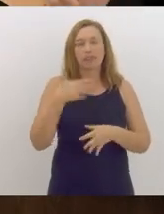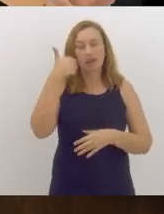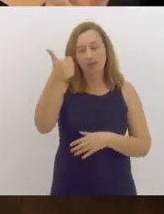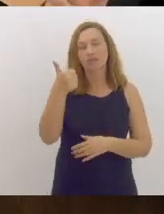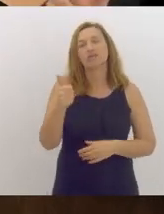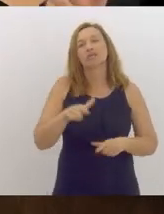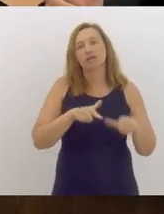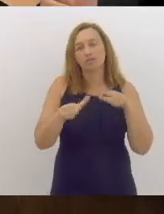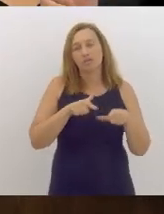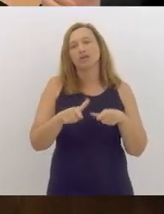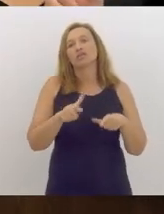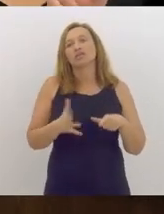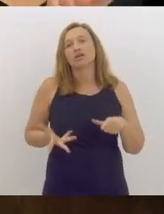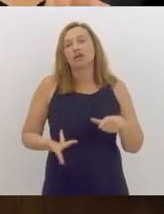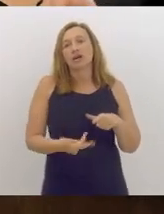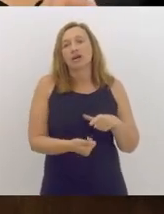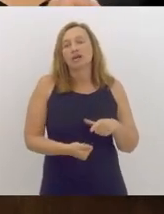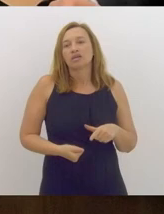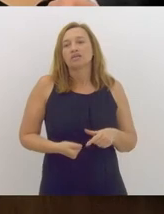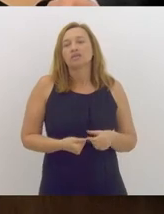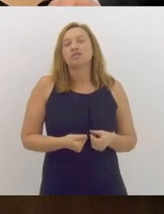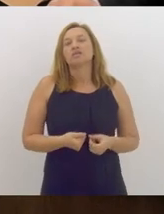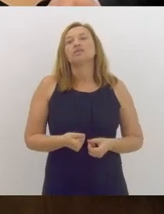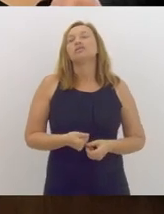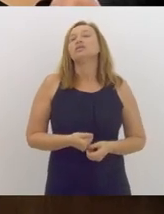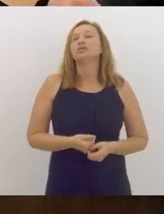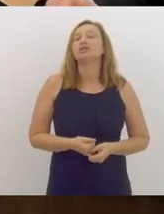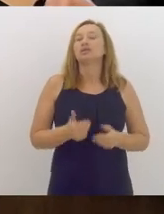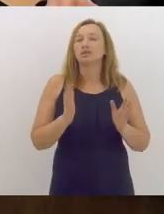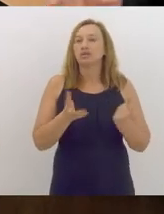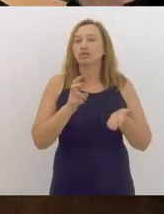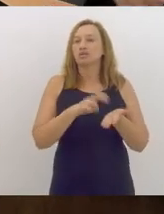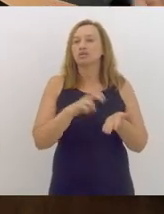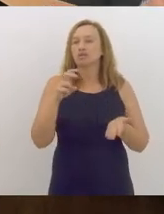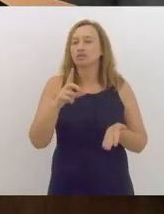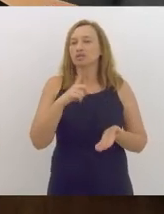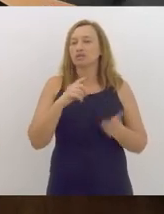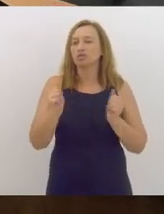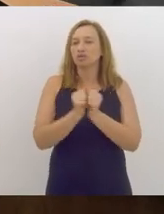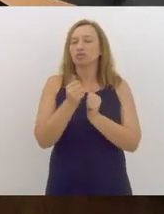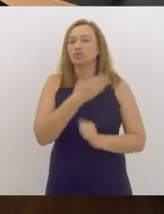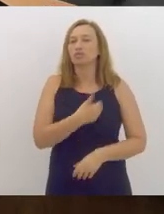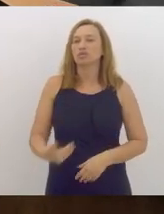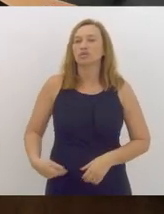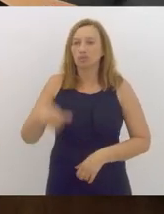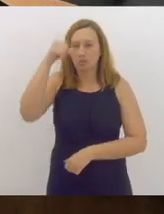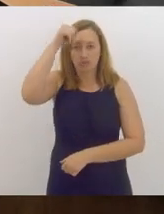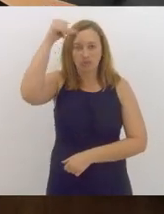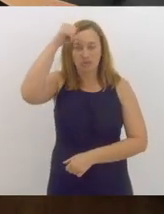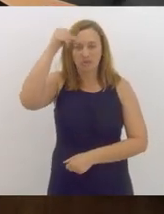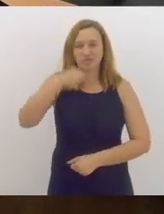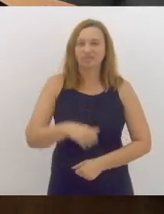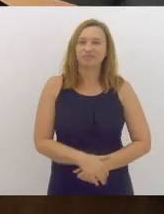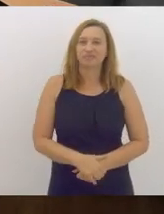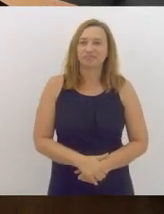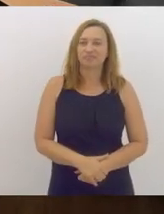serviço possível, com carros aí, com a frota renovada. E hoje de manhã tive com o governador Cláudio Castro e